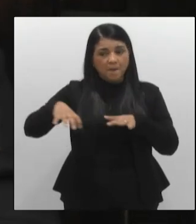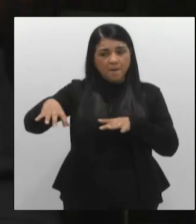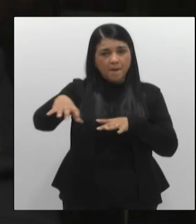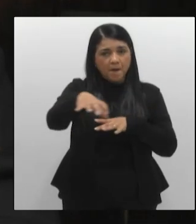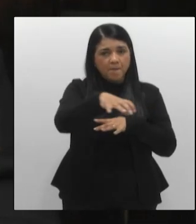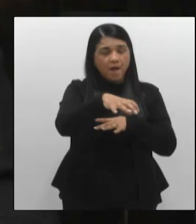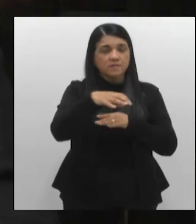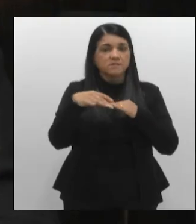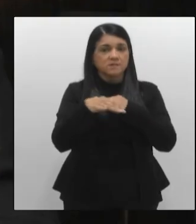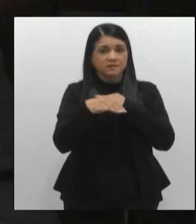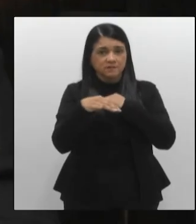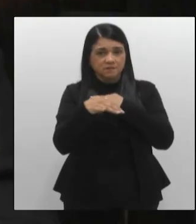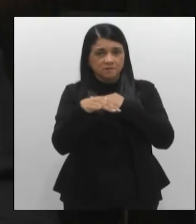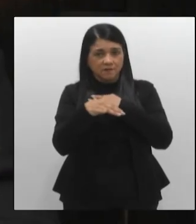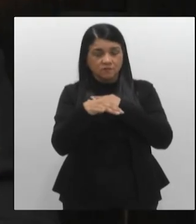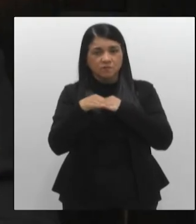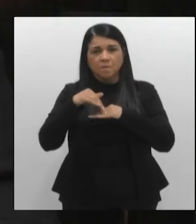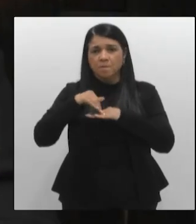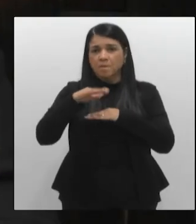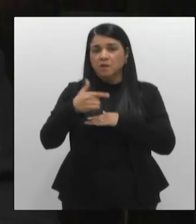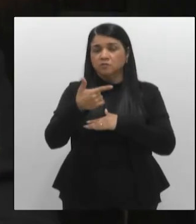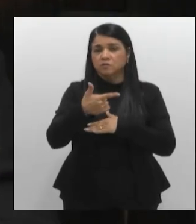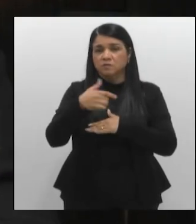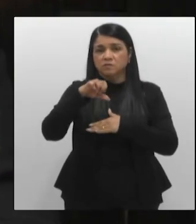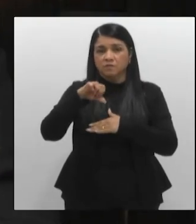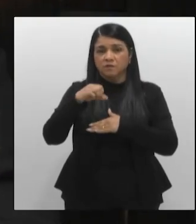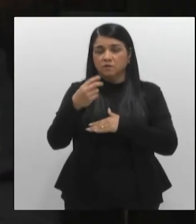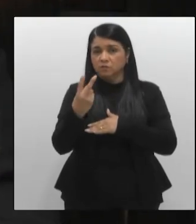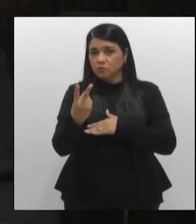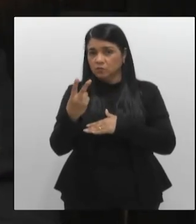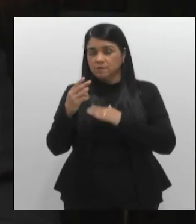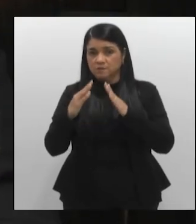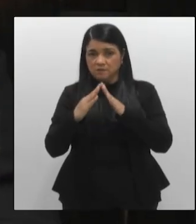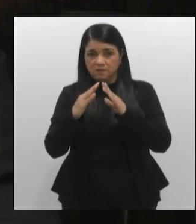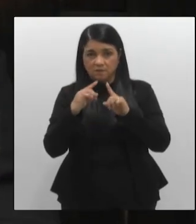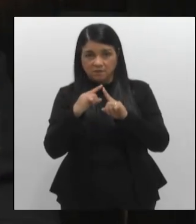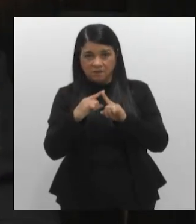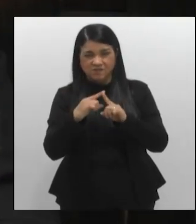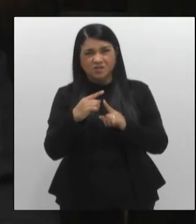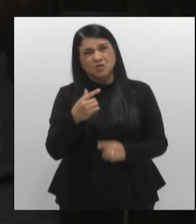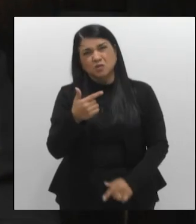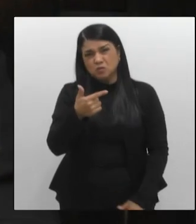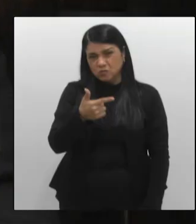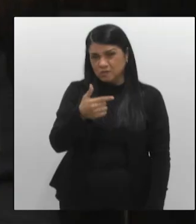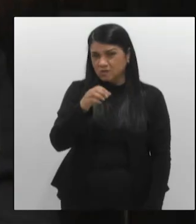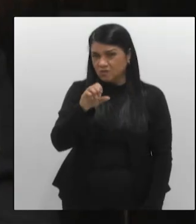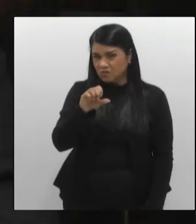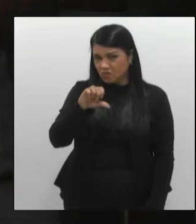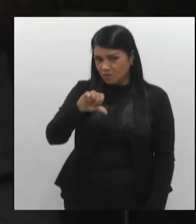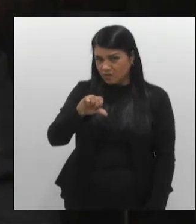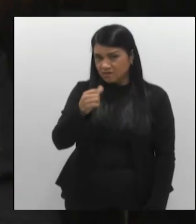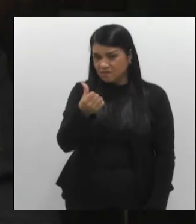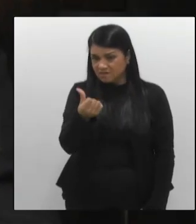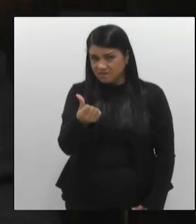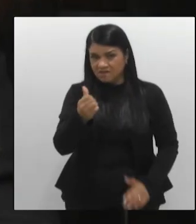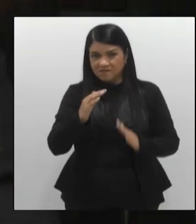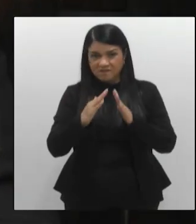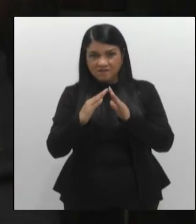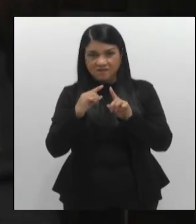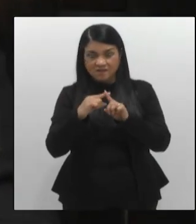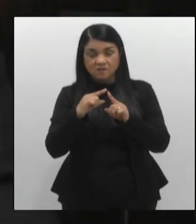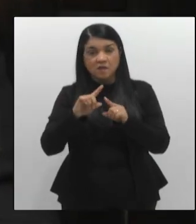cidade, com suas mais de 290 paróquias, 296 para ser mais exato, e com mais 3